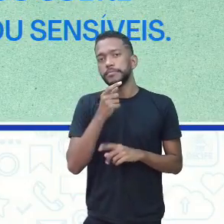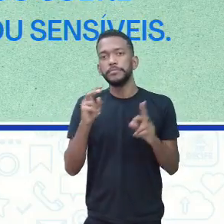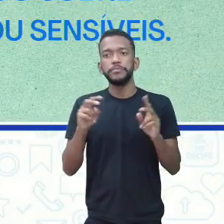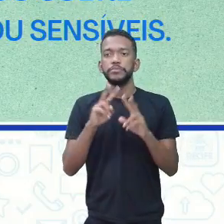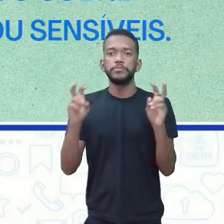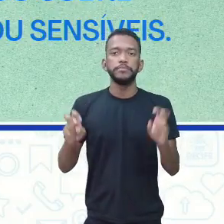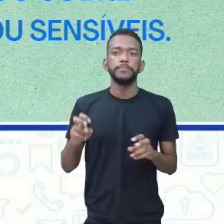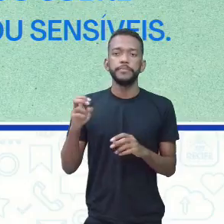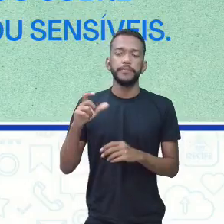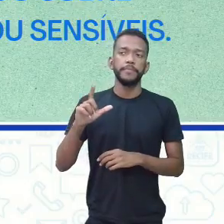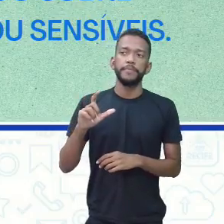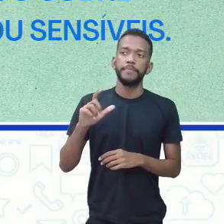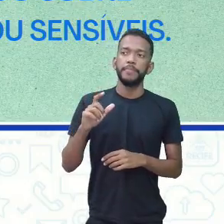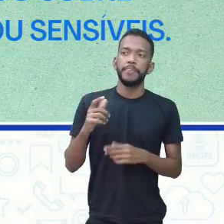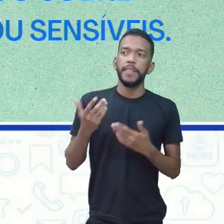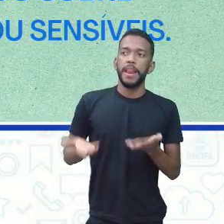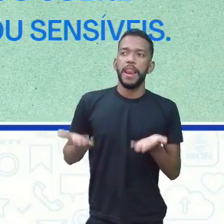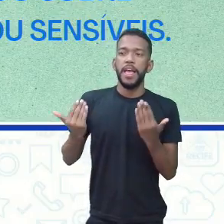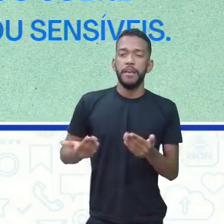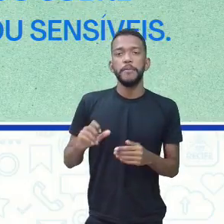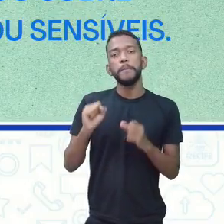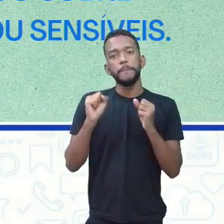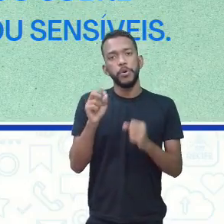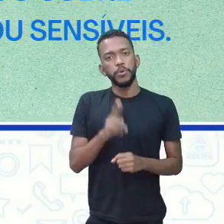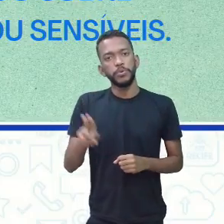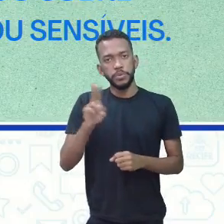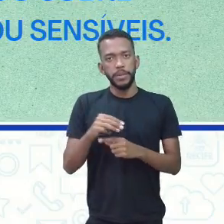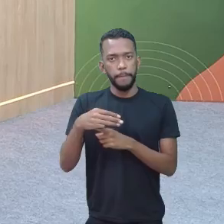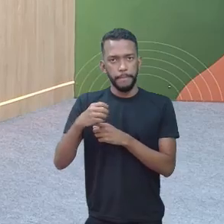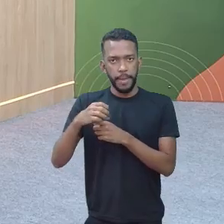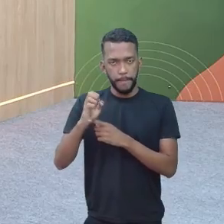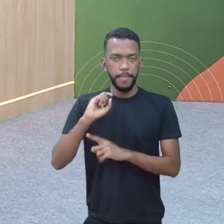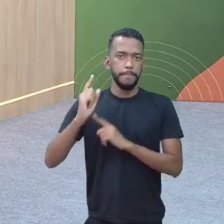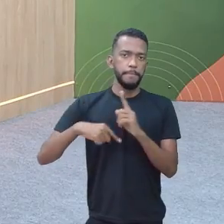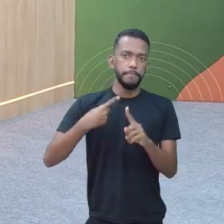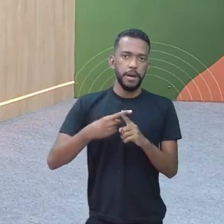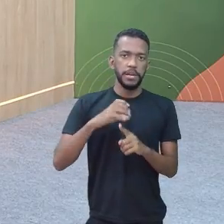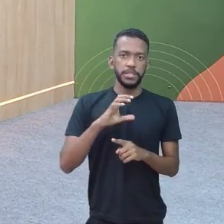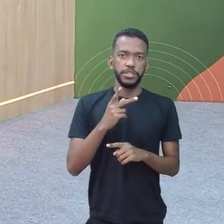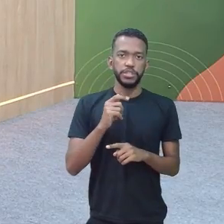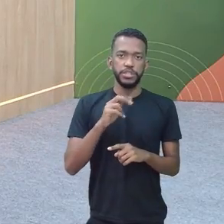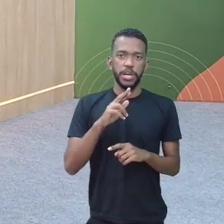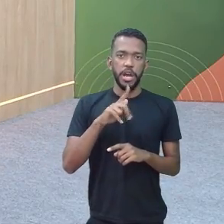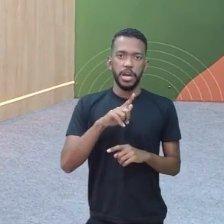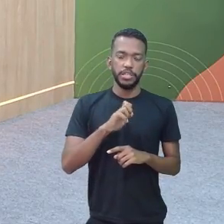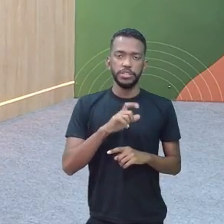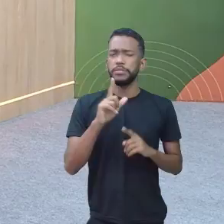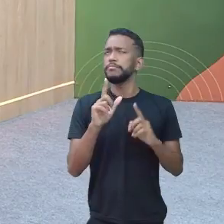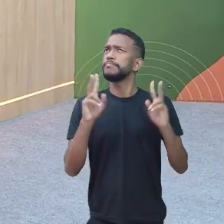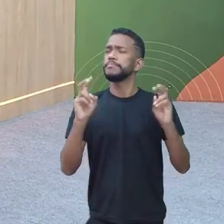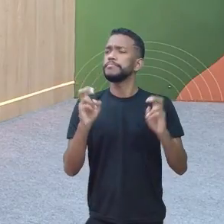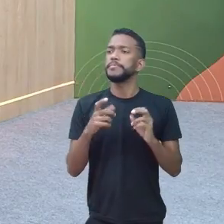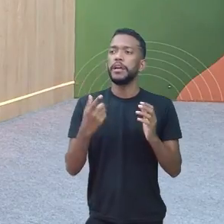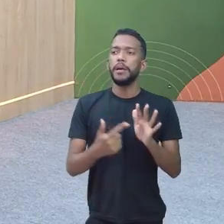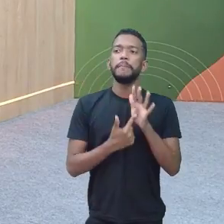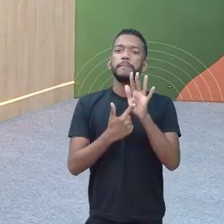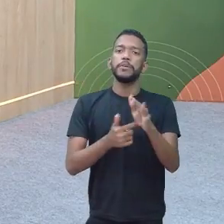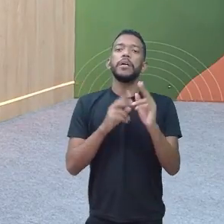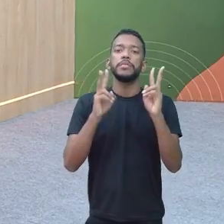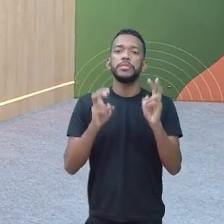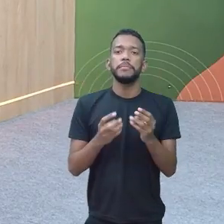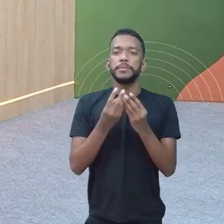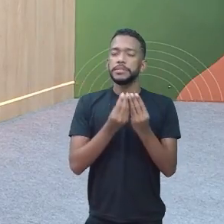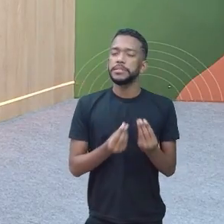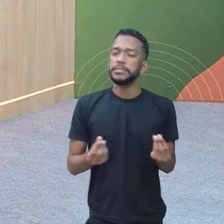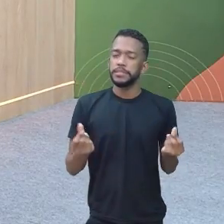leve, ou eu posso usar o meme e também a charge como uma forma de tocar em temas sensíveis, em temas que